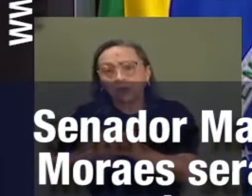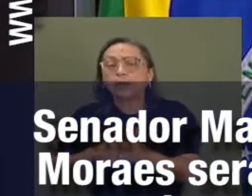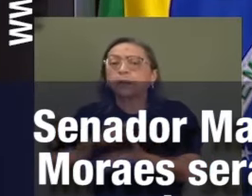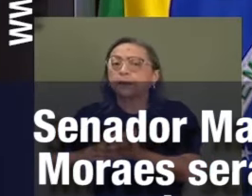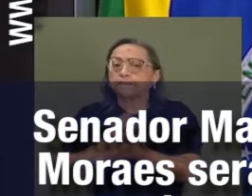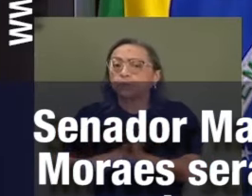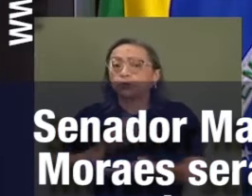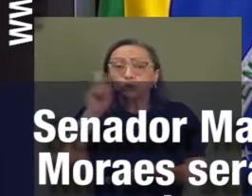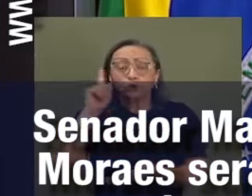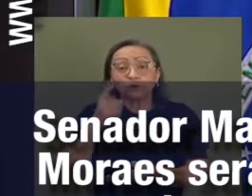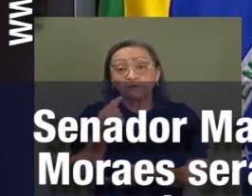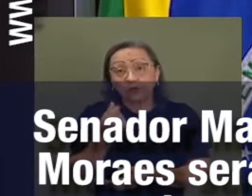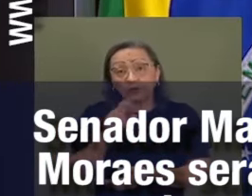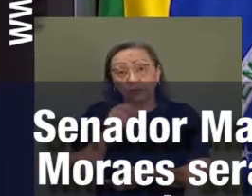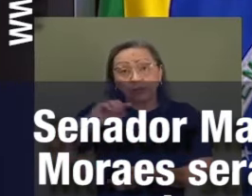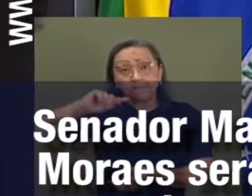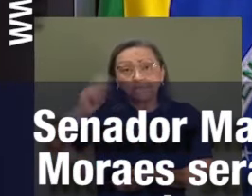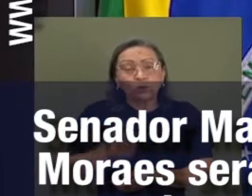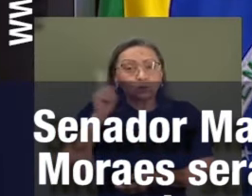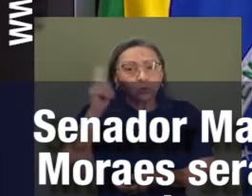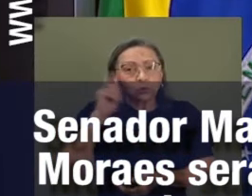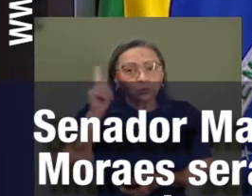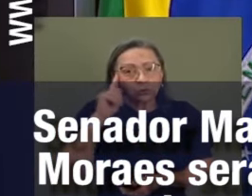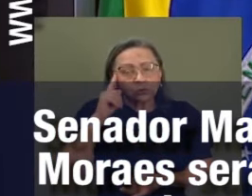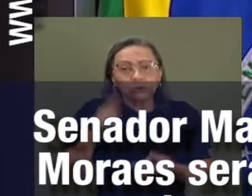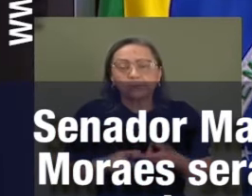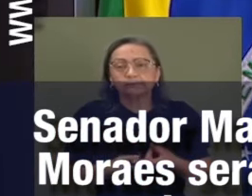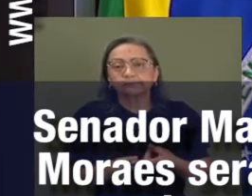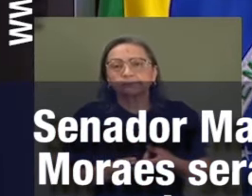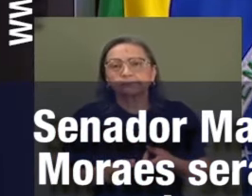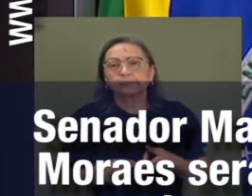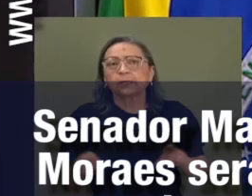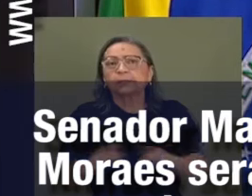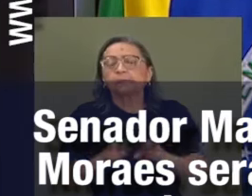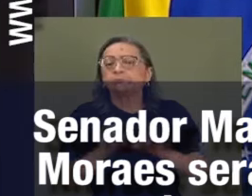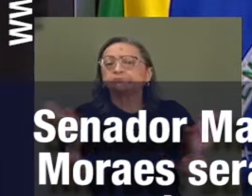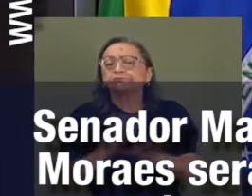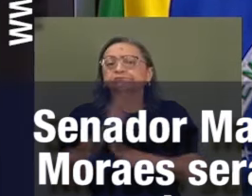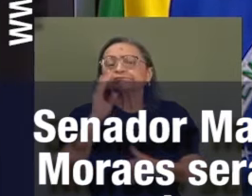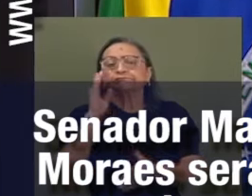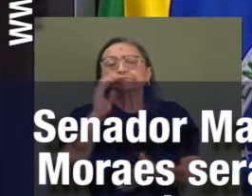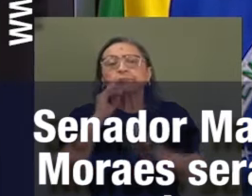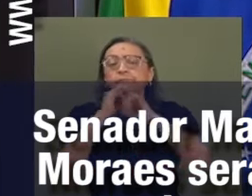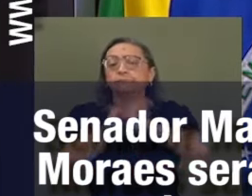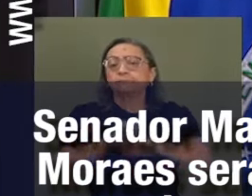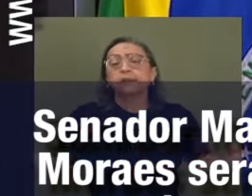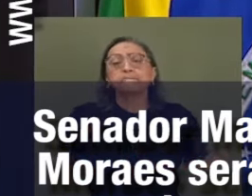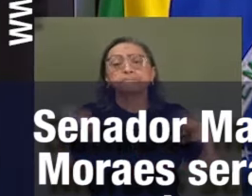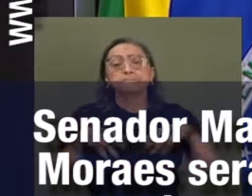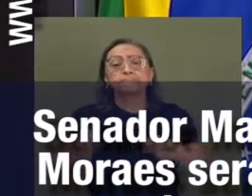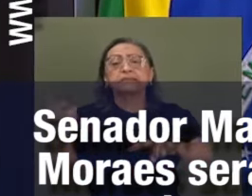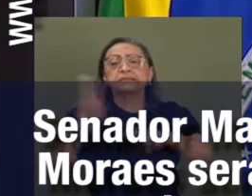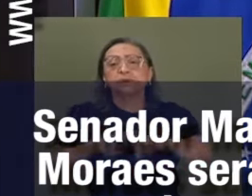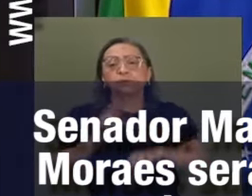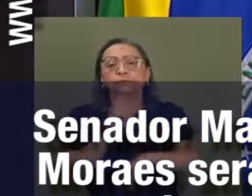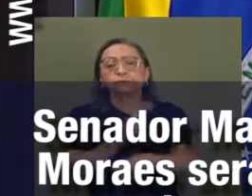diária no valor de 50 mil e também a imediata decretação de prisão